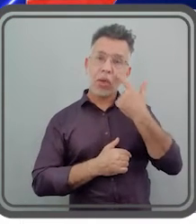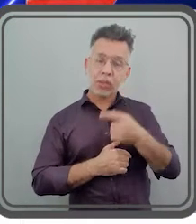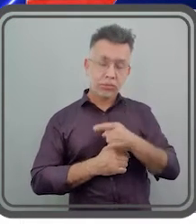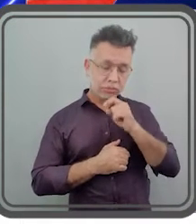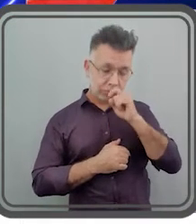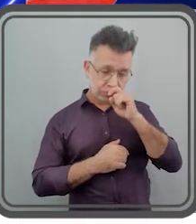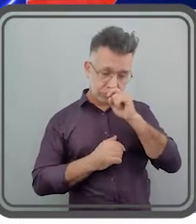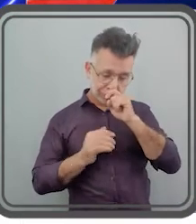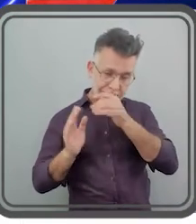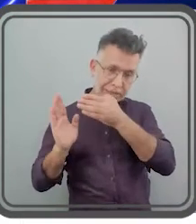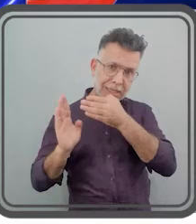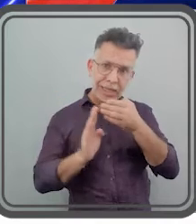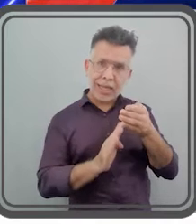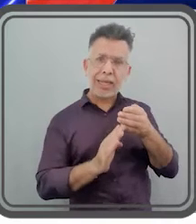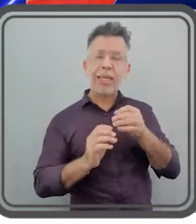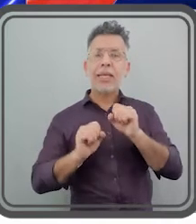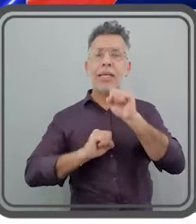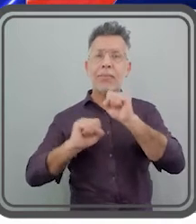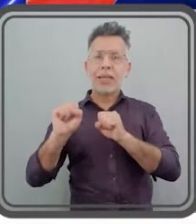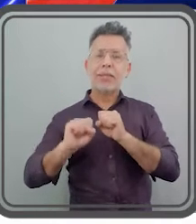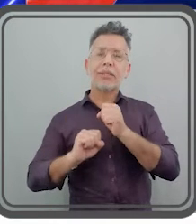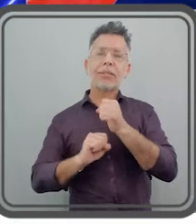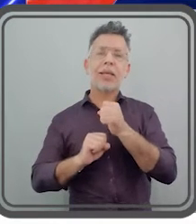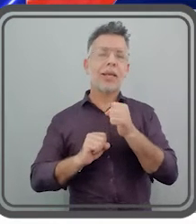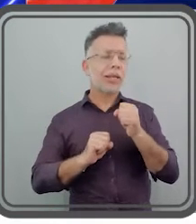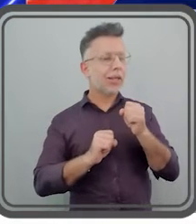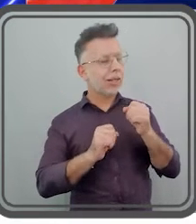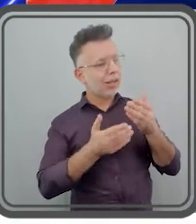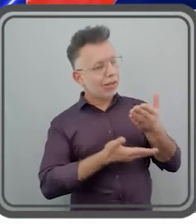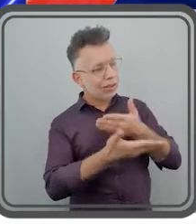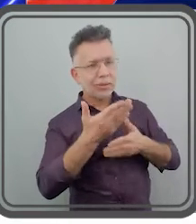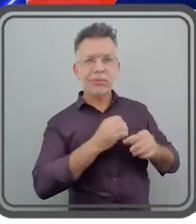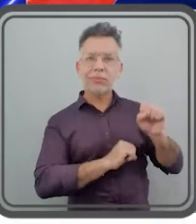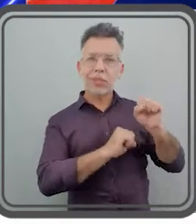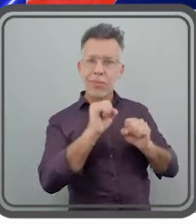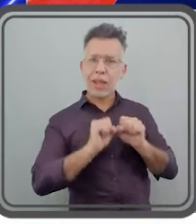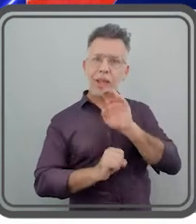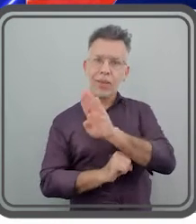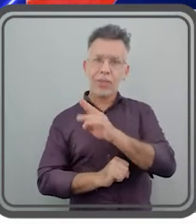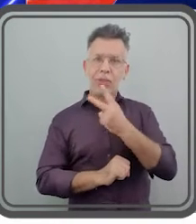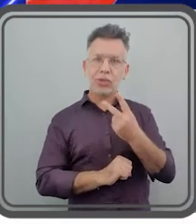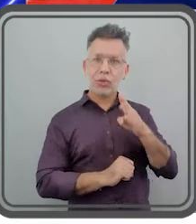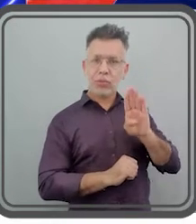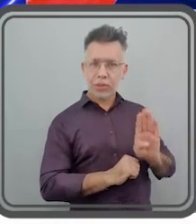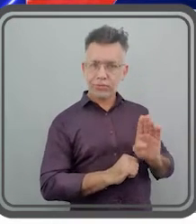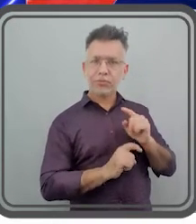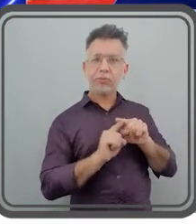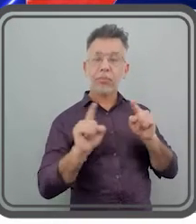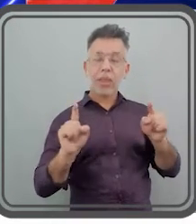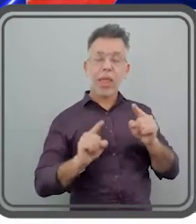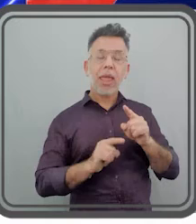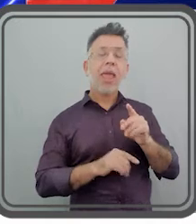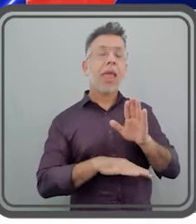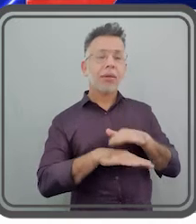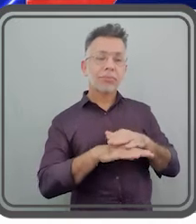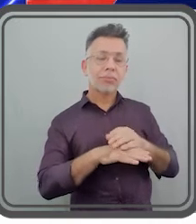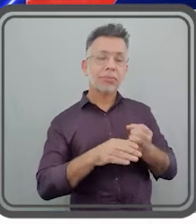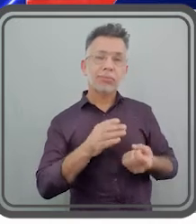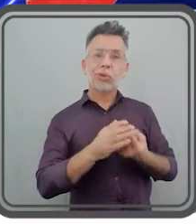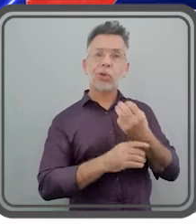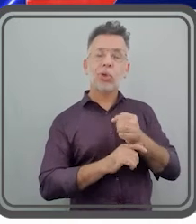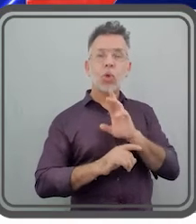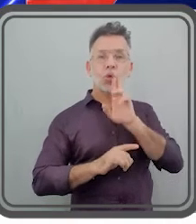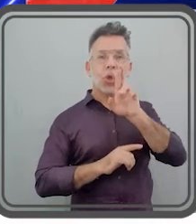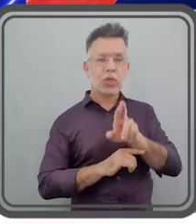olhando nesse segmento de subir o cara quer até lançou globalmente uma solução que eles têm uma carga for mesmo